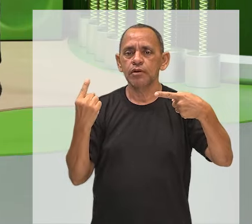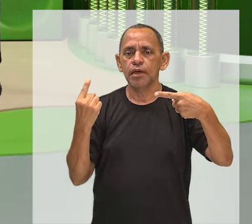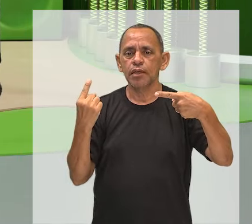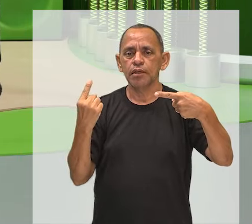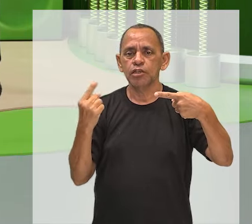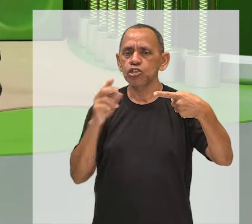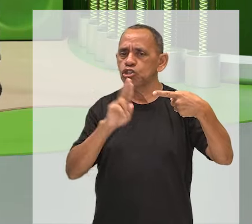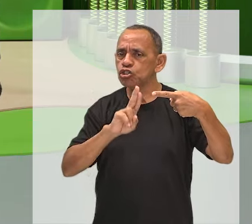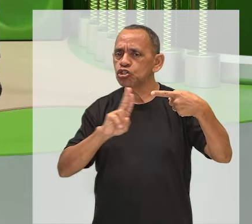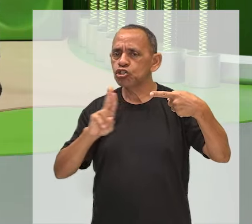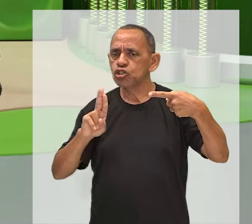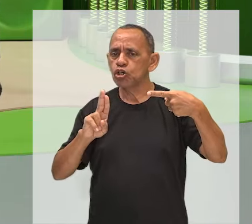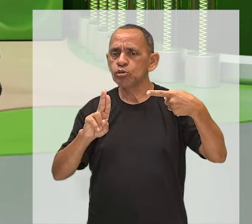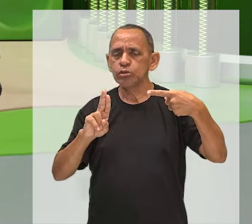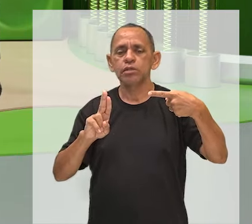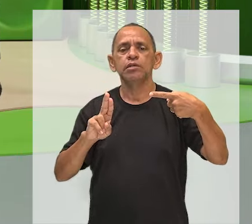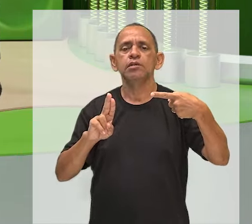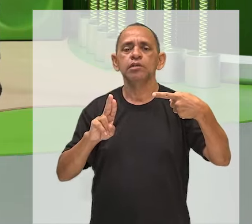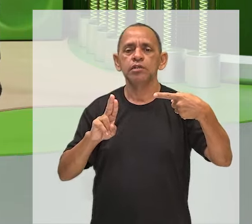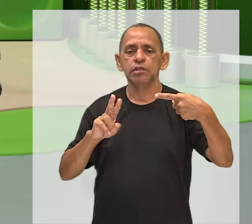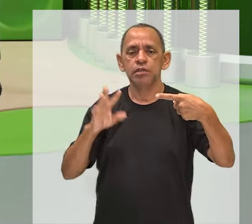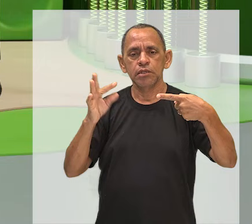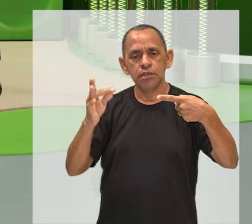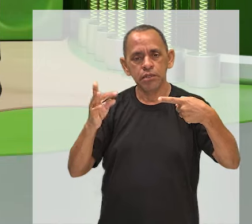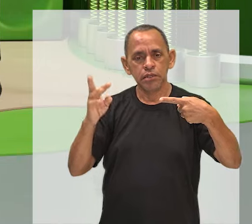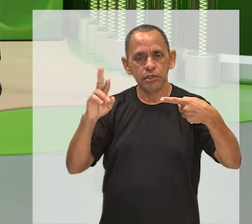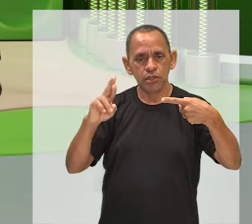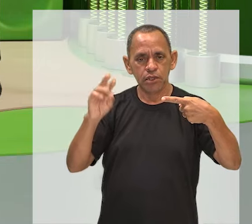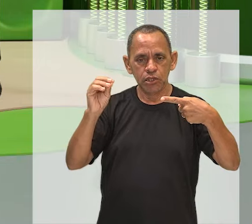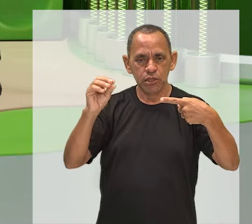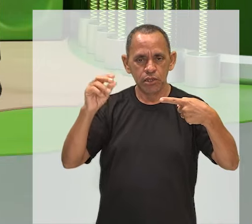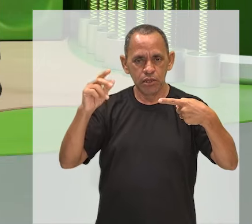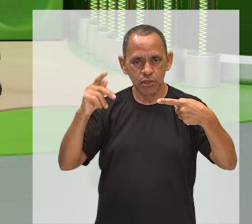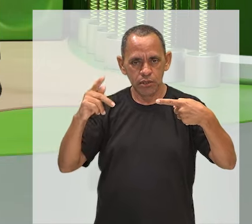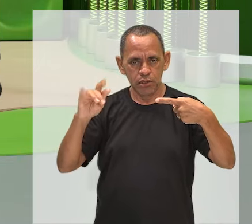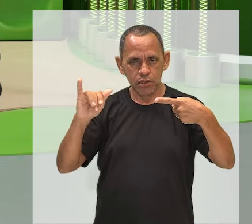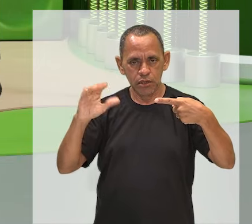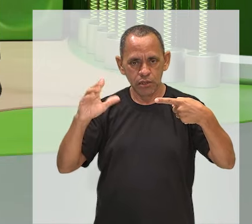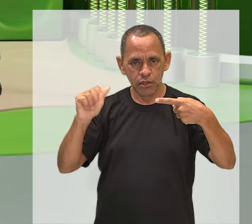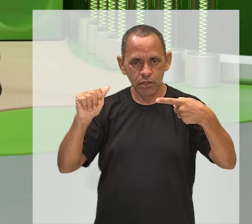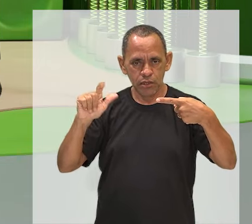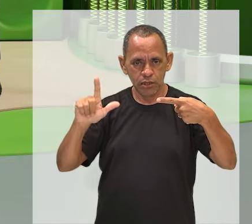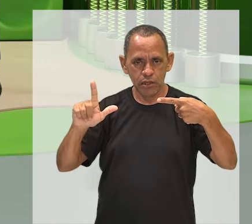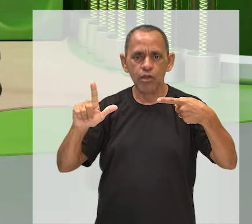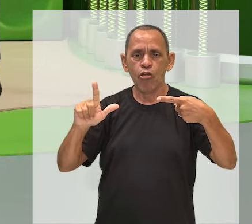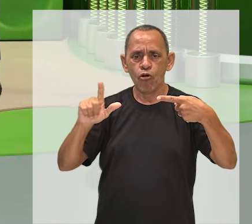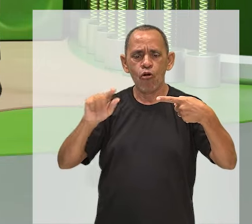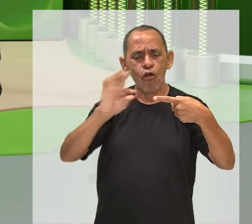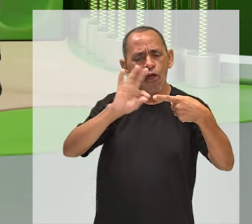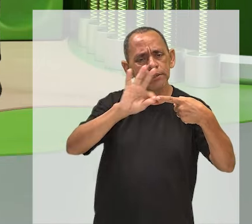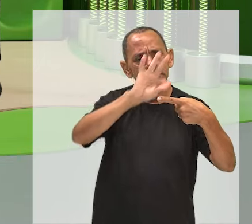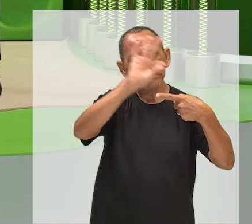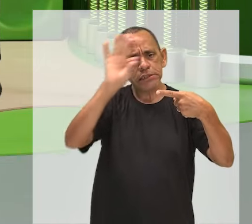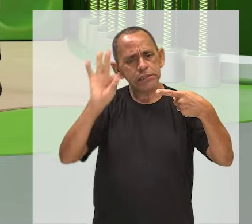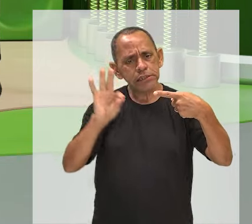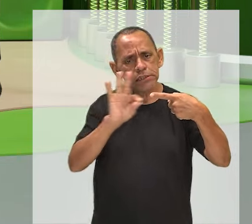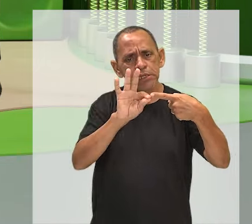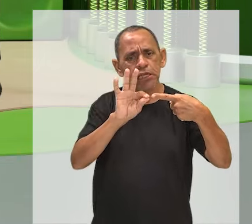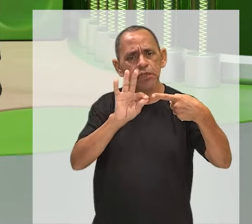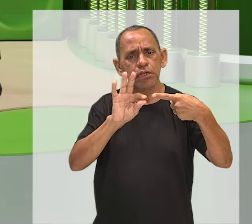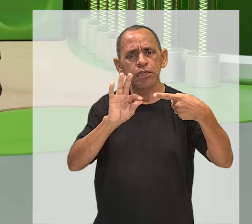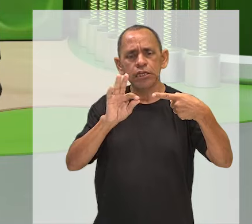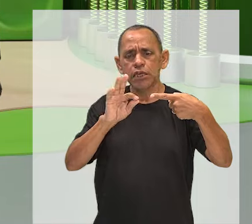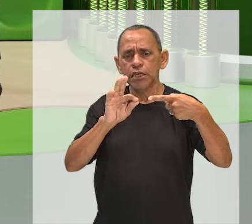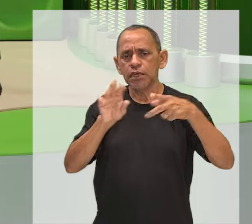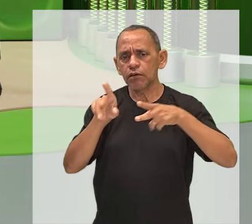Hadley, ela também é chamada de célula tropical, tá? E essas células, gente, é onde elas vão ocorrer aí nas